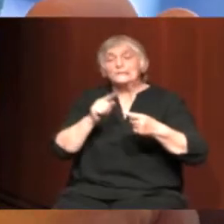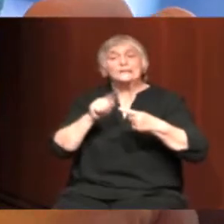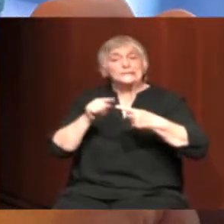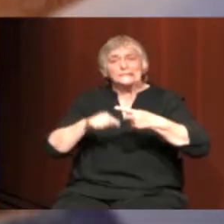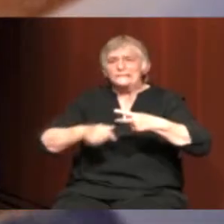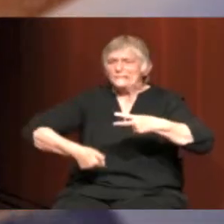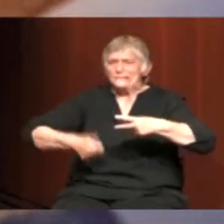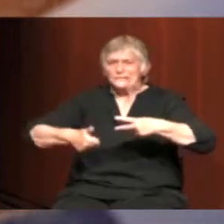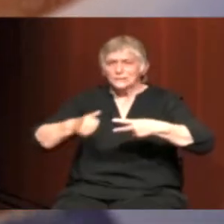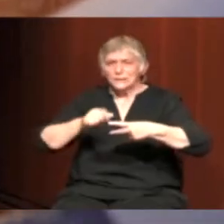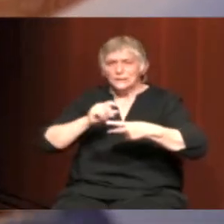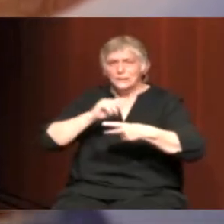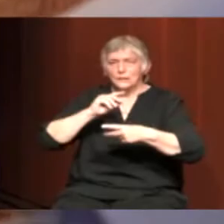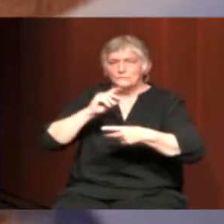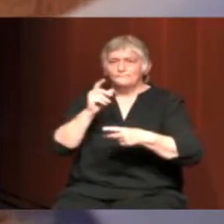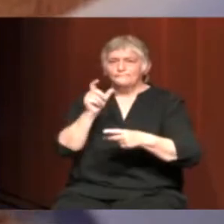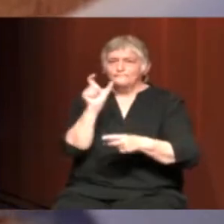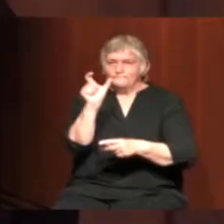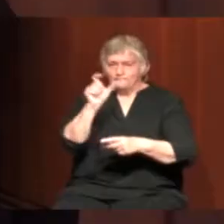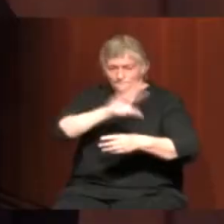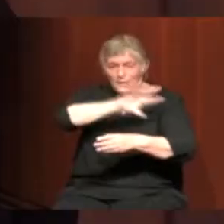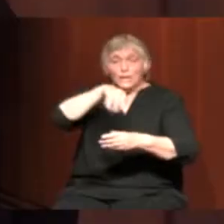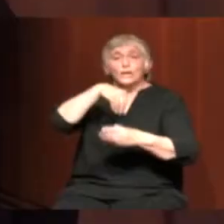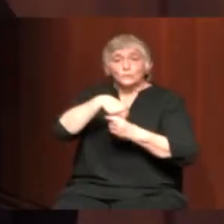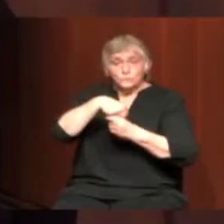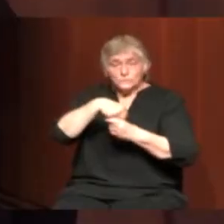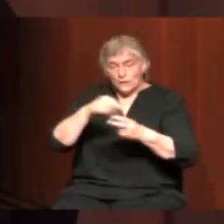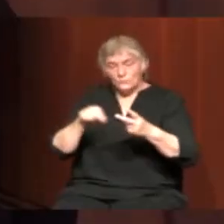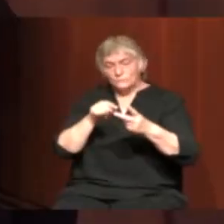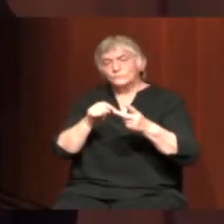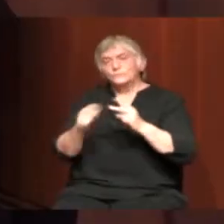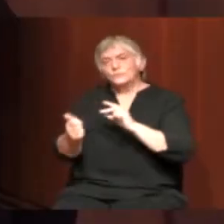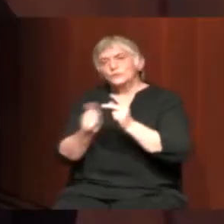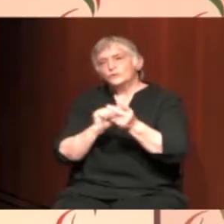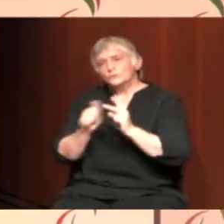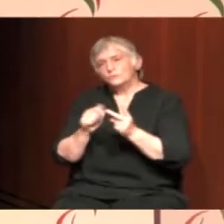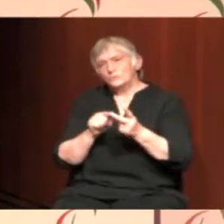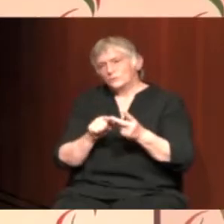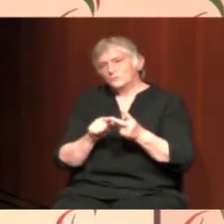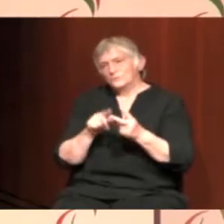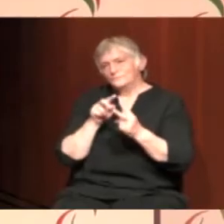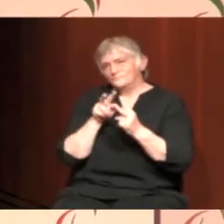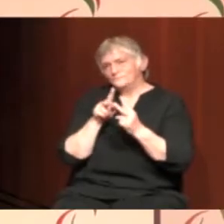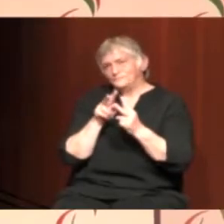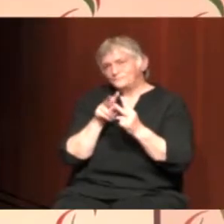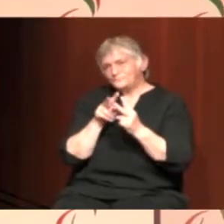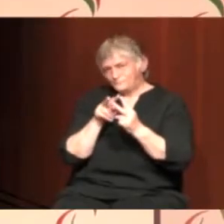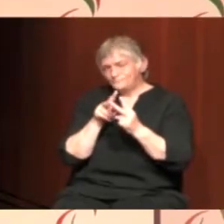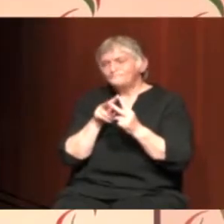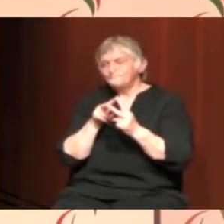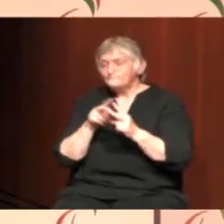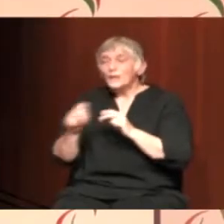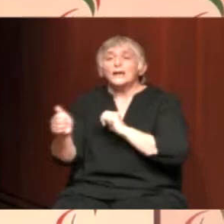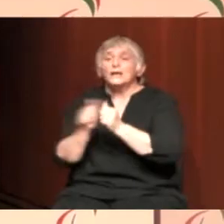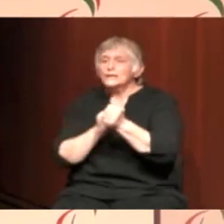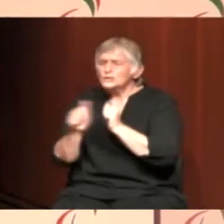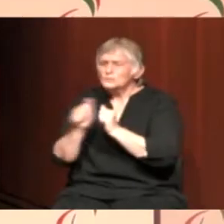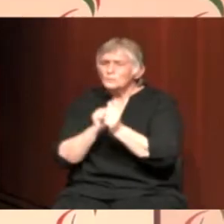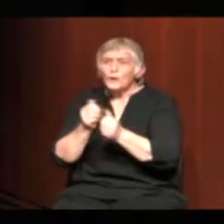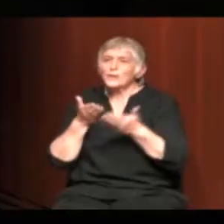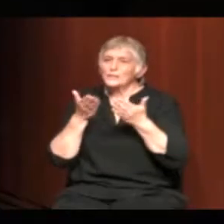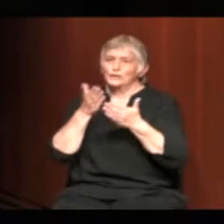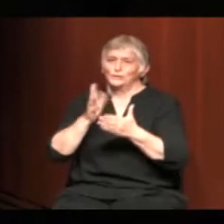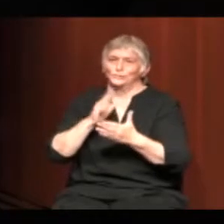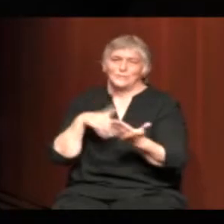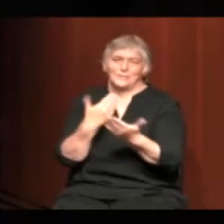que já referi, e que o desporto pode ser, de facto, um instrumento valiosíssimo para a inclusão. E